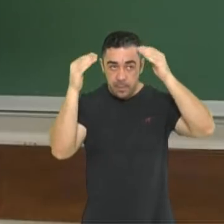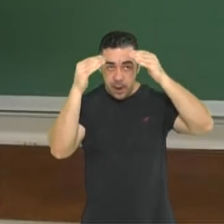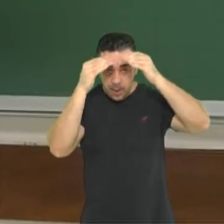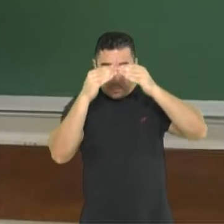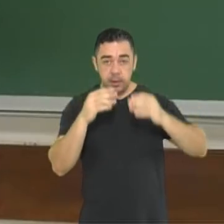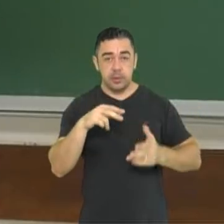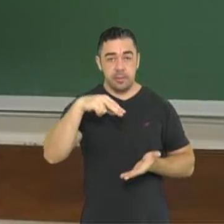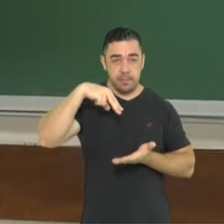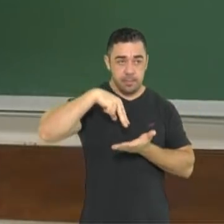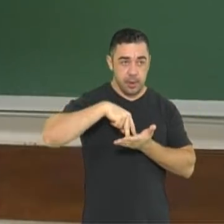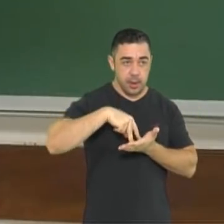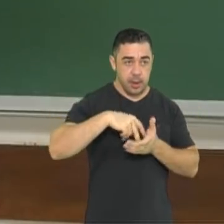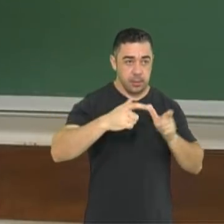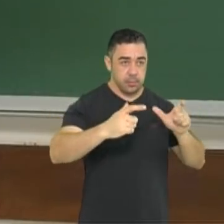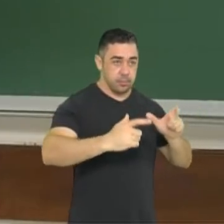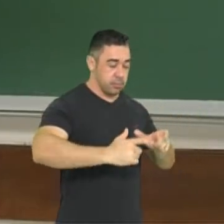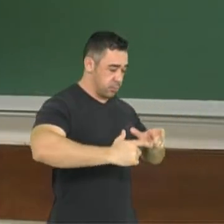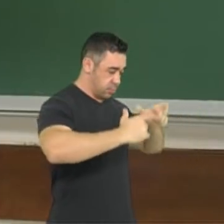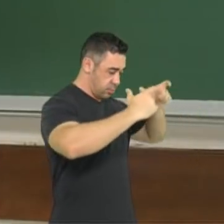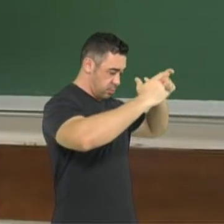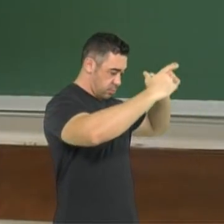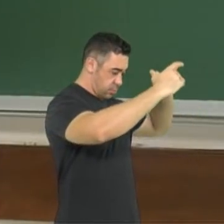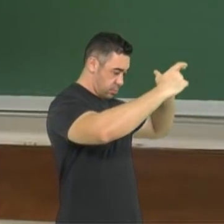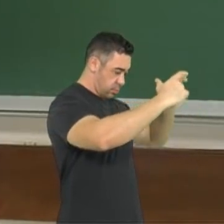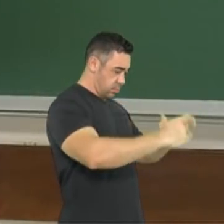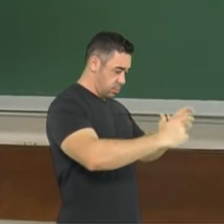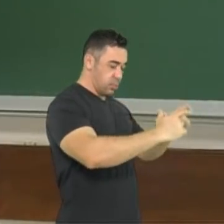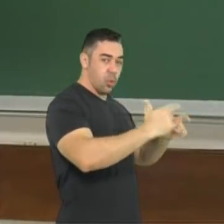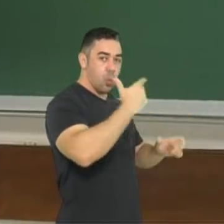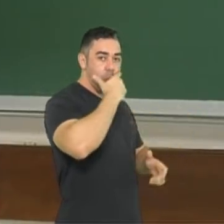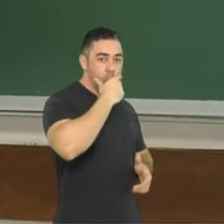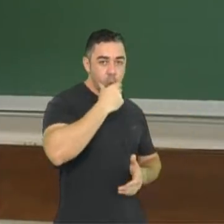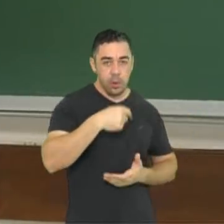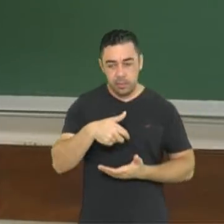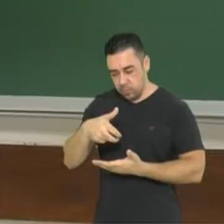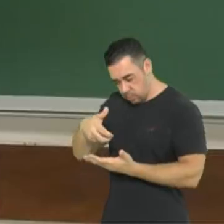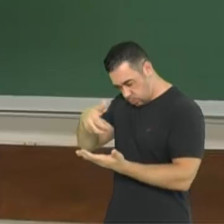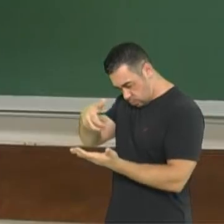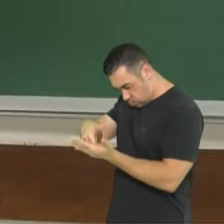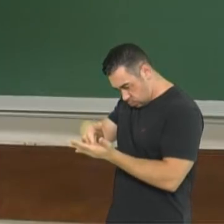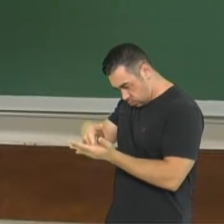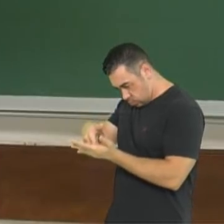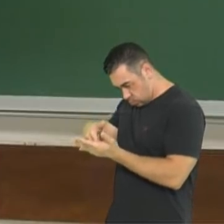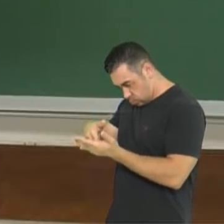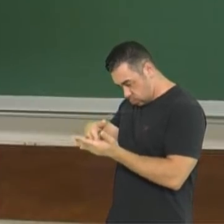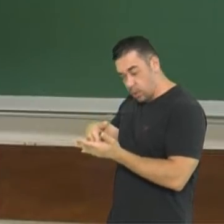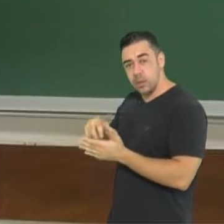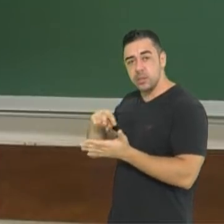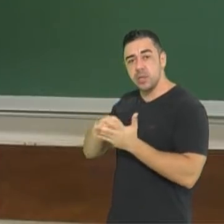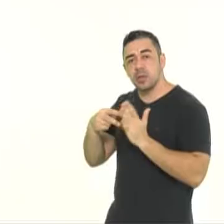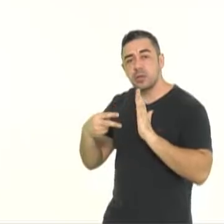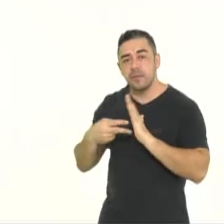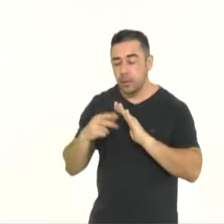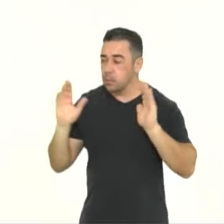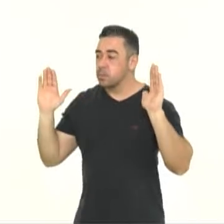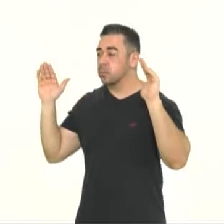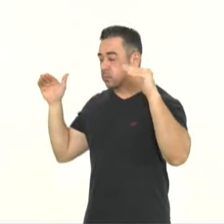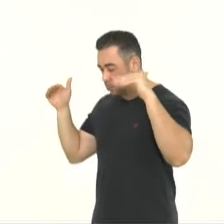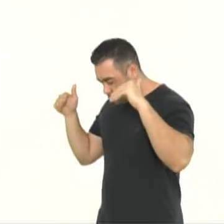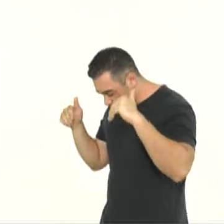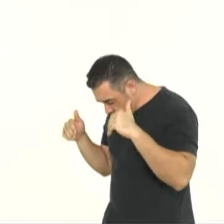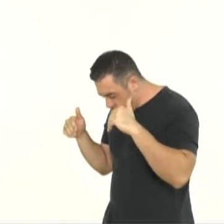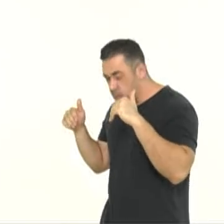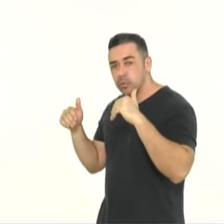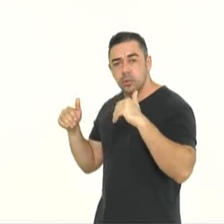pé, está coroando Carlos Magno, que ele está inclusive submisso à igreja, porque ele está, de que maneira?